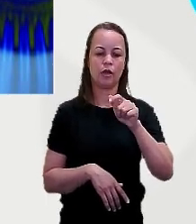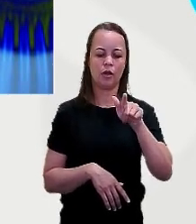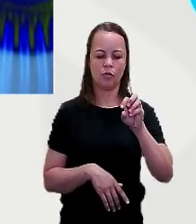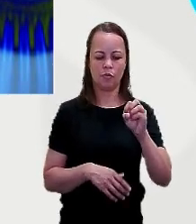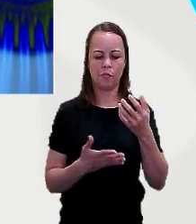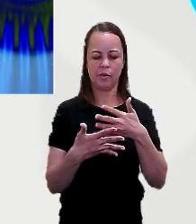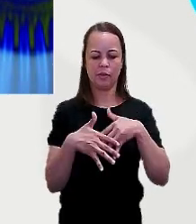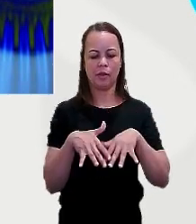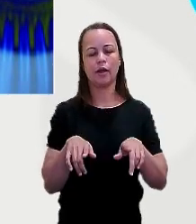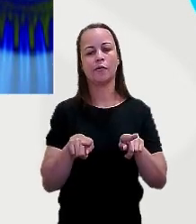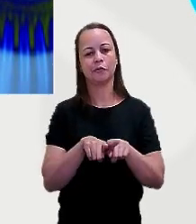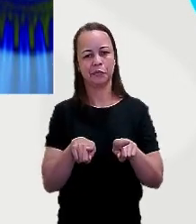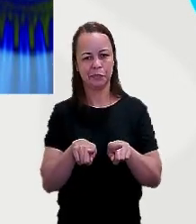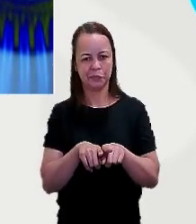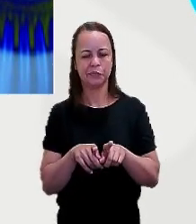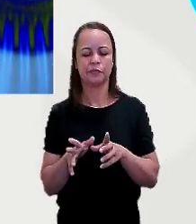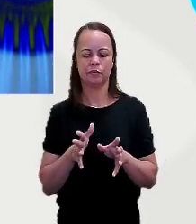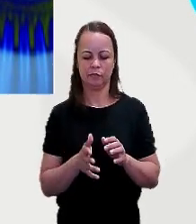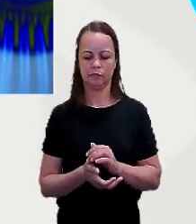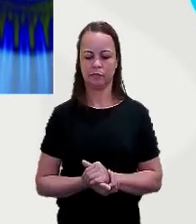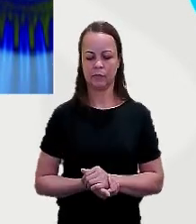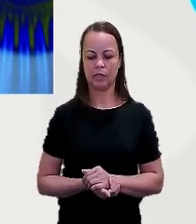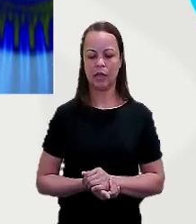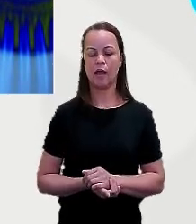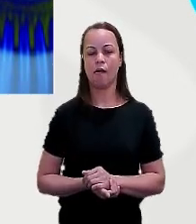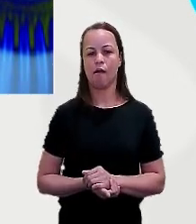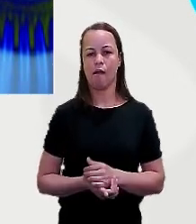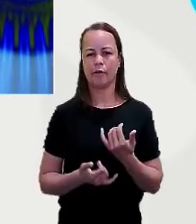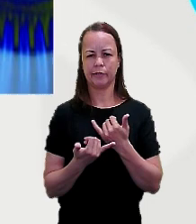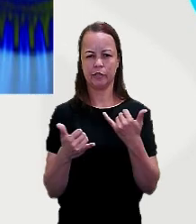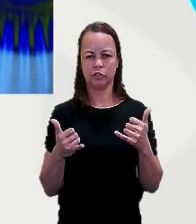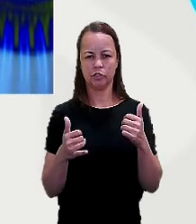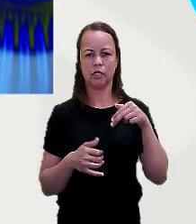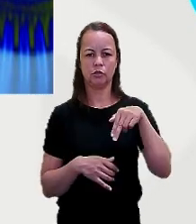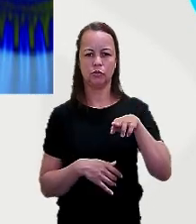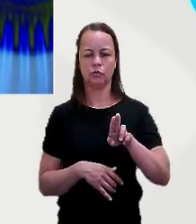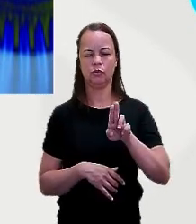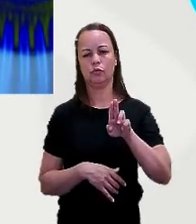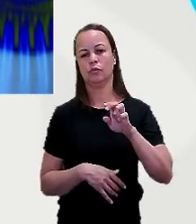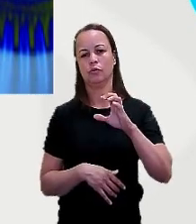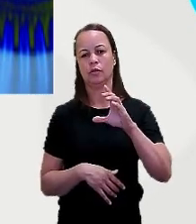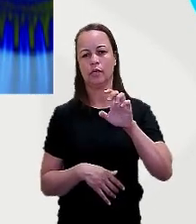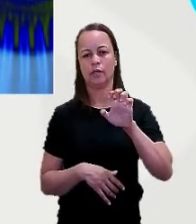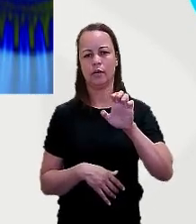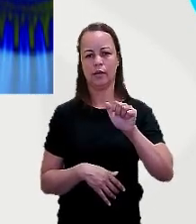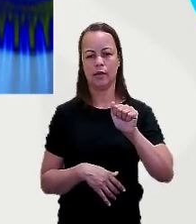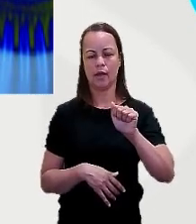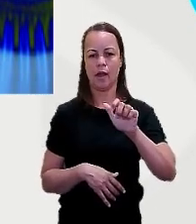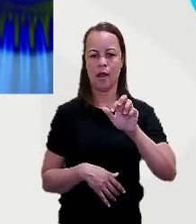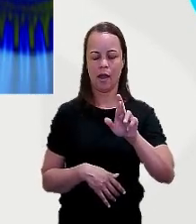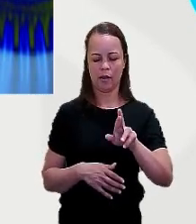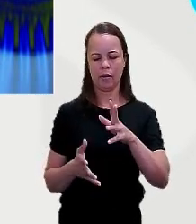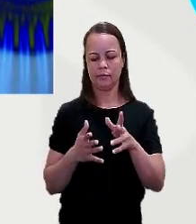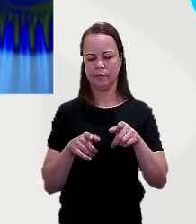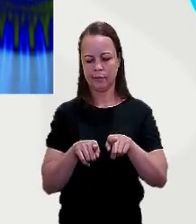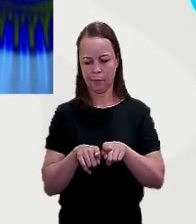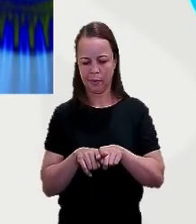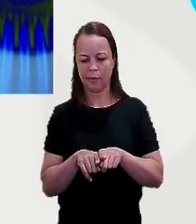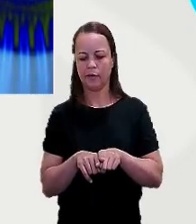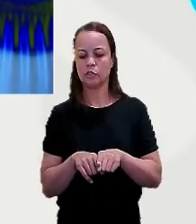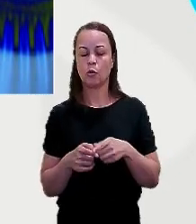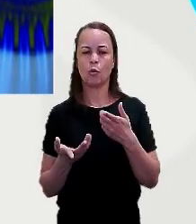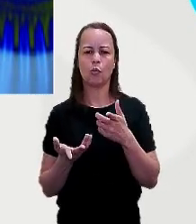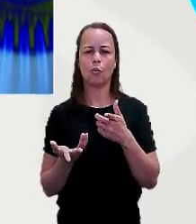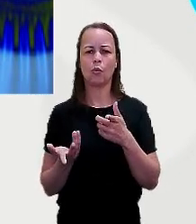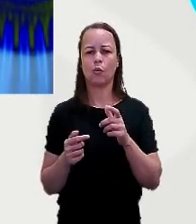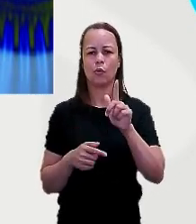renovável. A energia nuclear também é uma fonte de energia não renovável. O gás natural, certo? Aquele gás